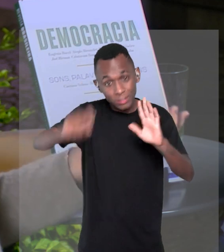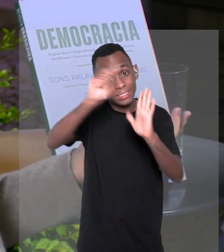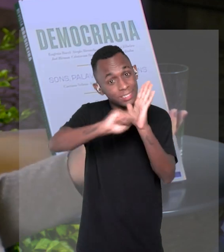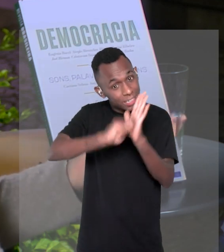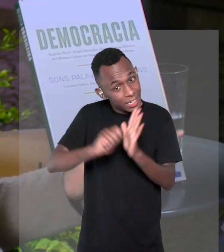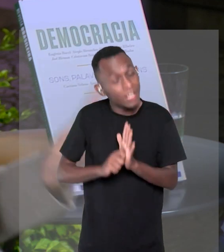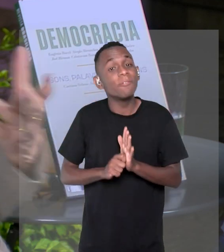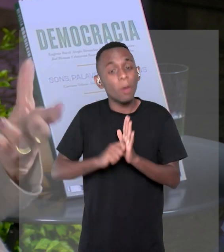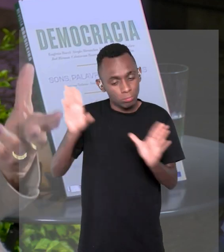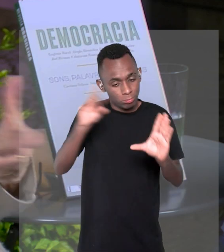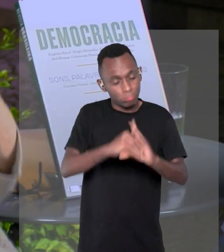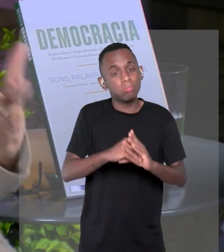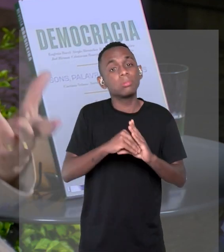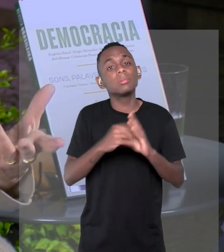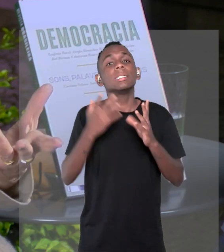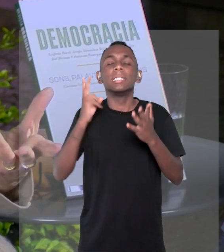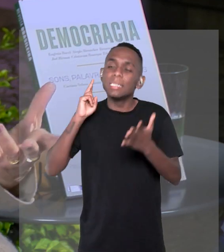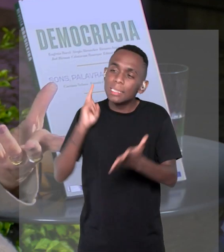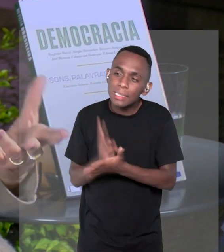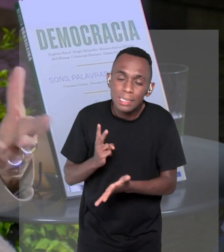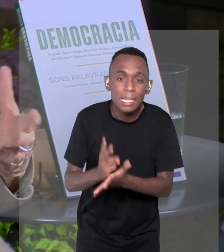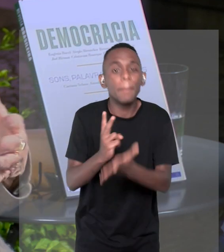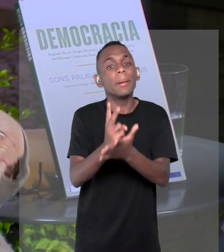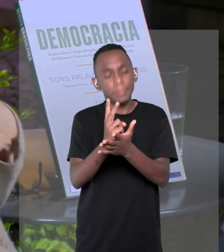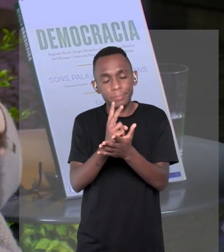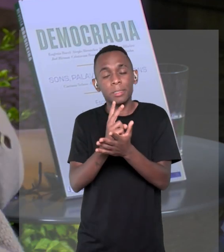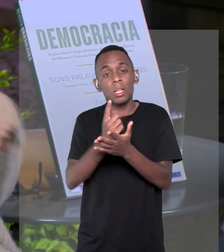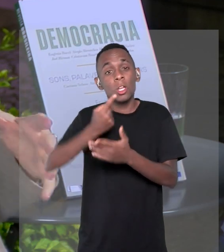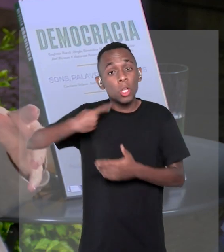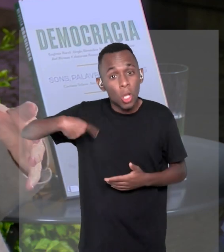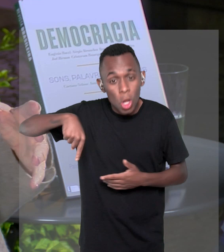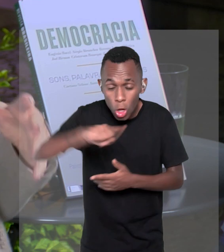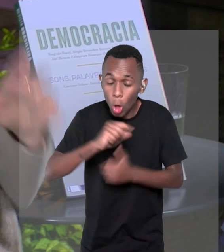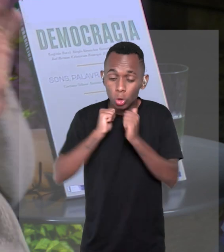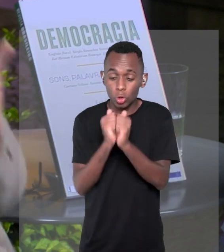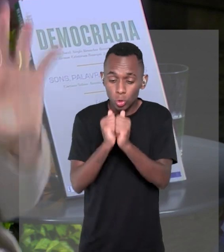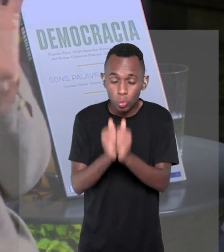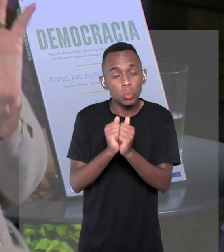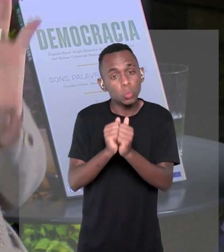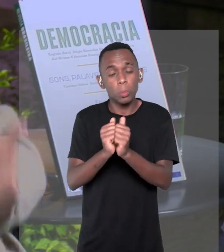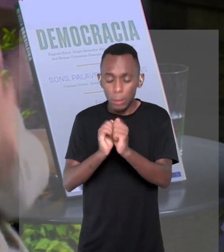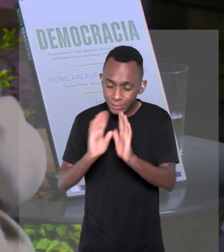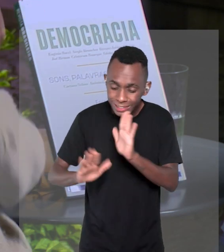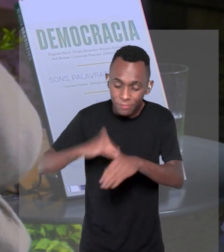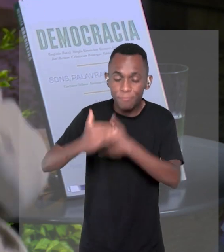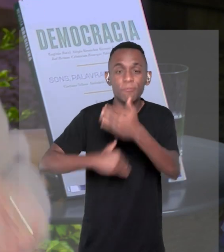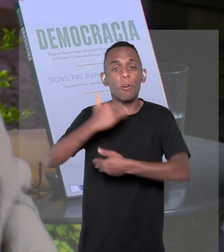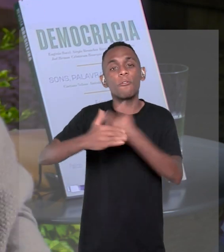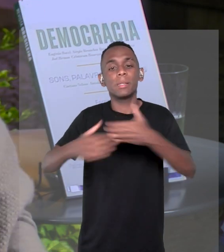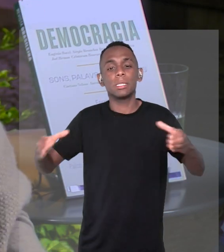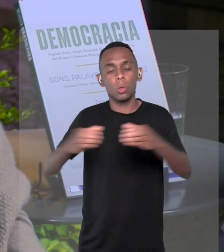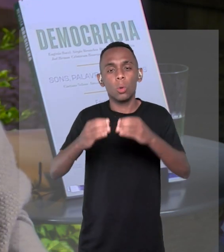escrevam nela, e muito, e sempre, e vamos estar juntos na construção dessa